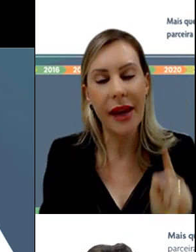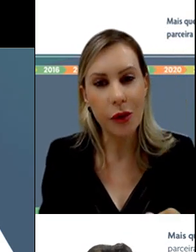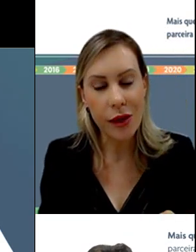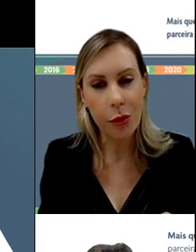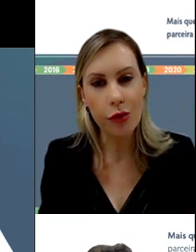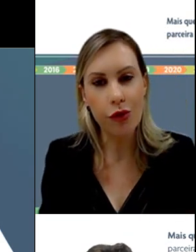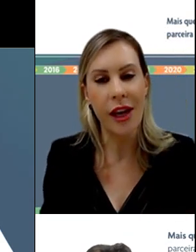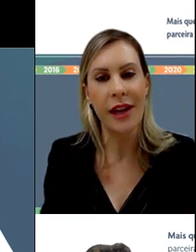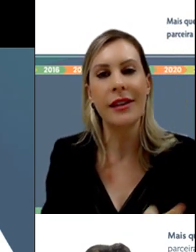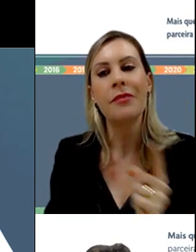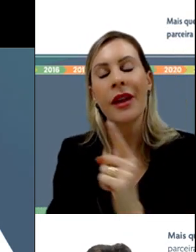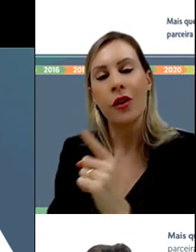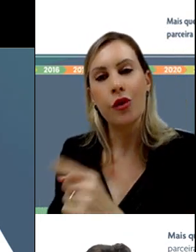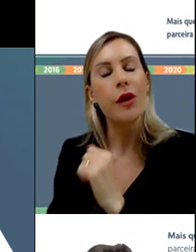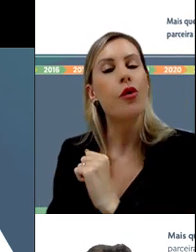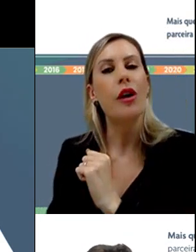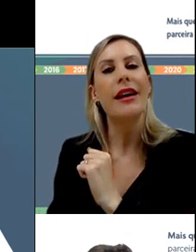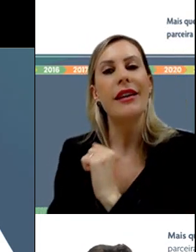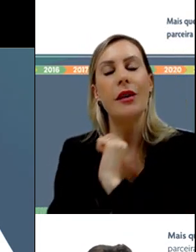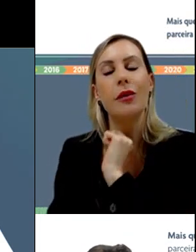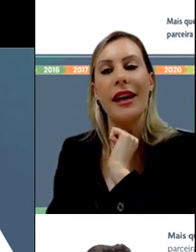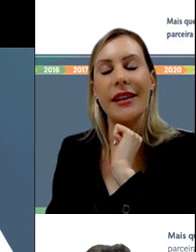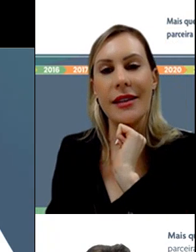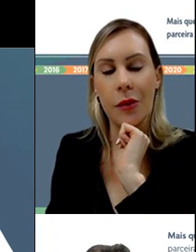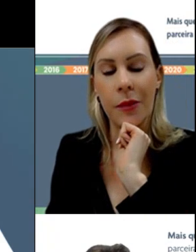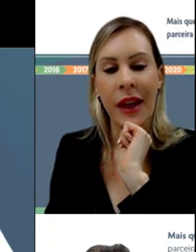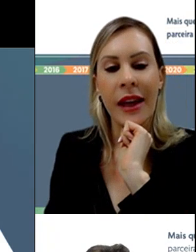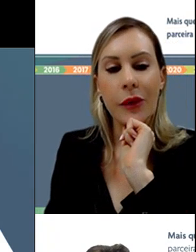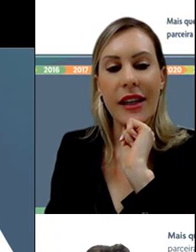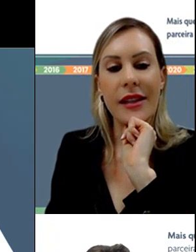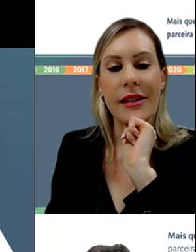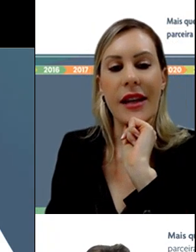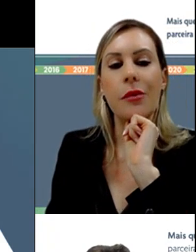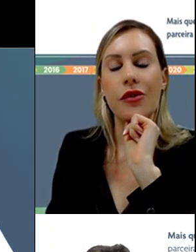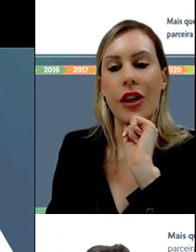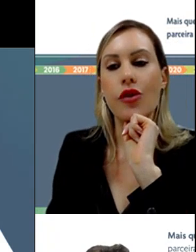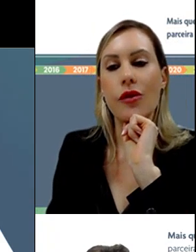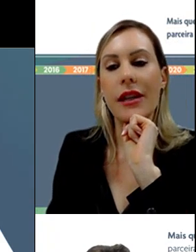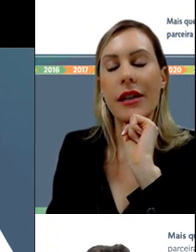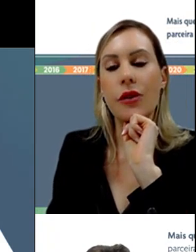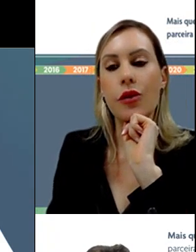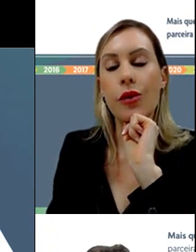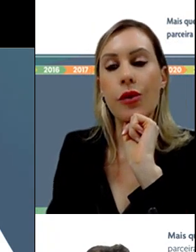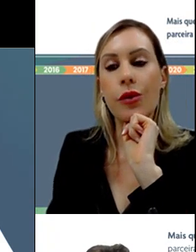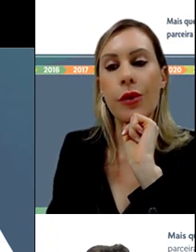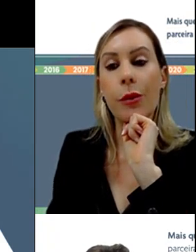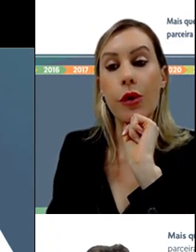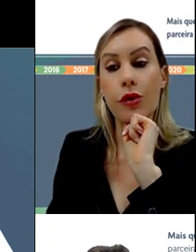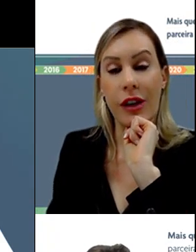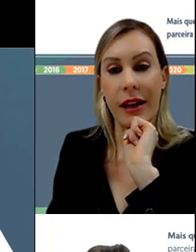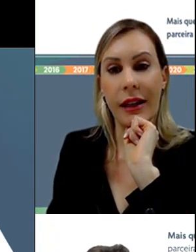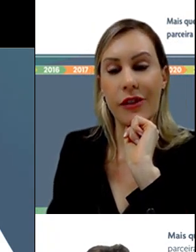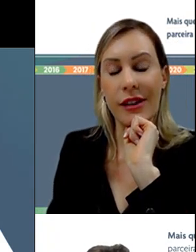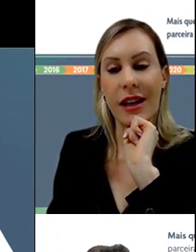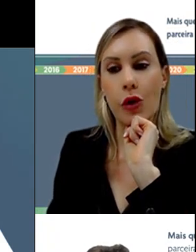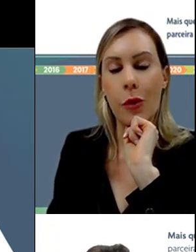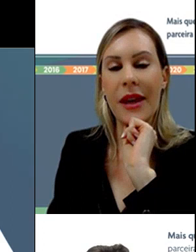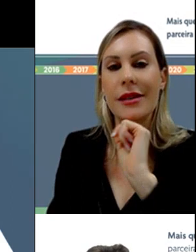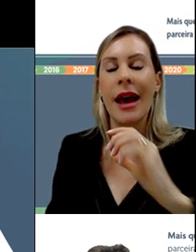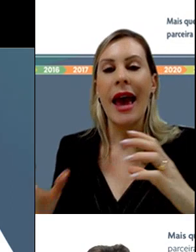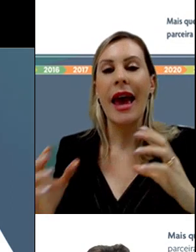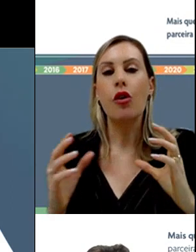paga menos imposto de renda do que o colega que não tem adesão. Então, nesse exemplo, gente, considerando o imposto de renda que